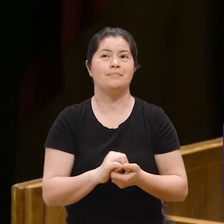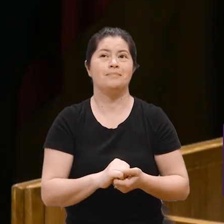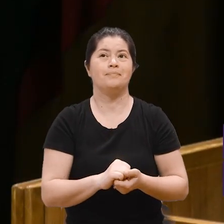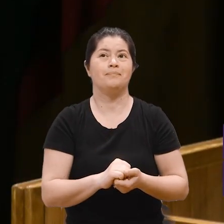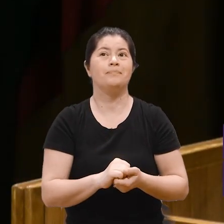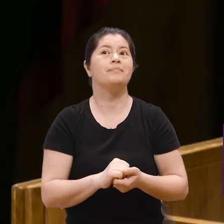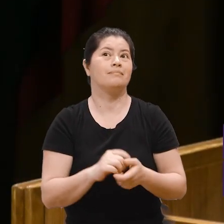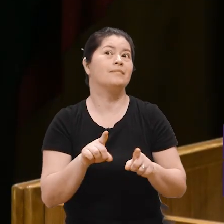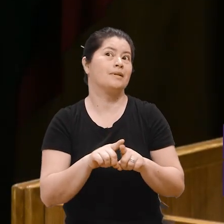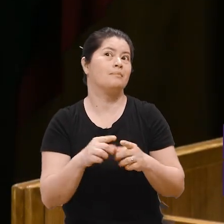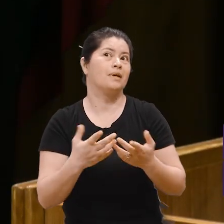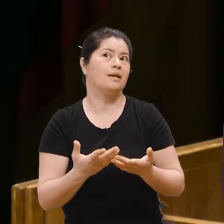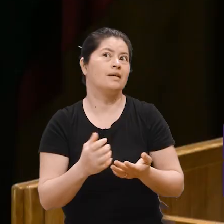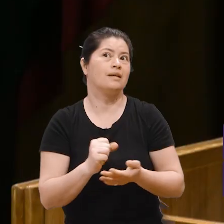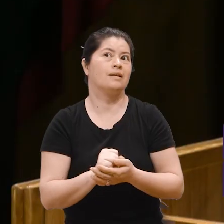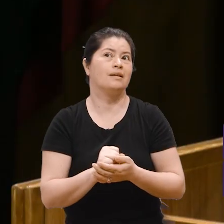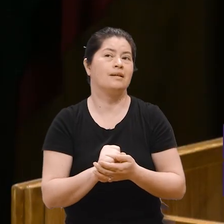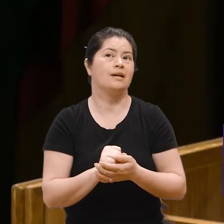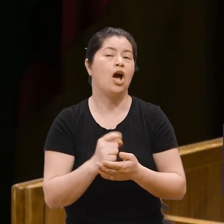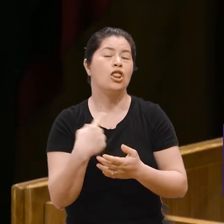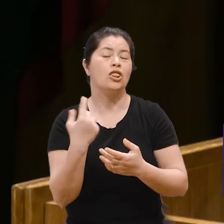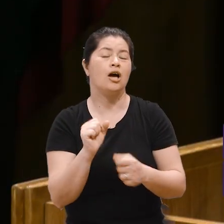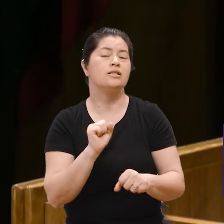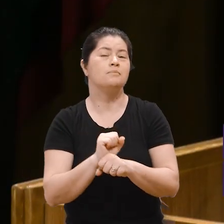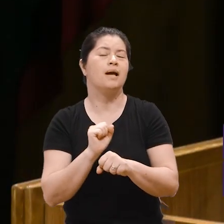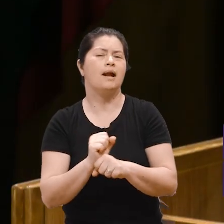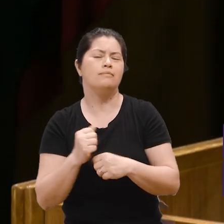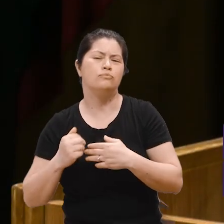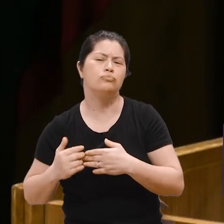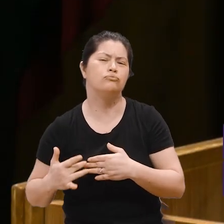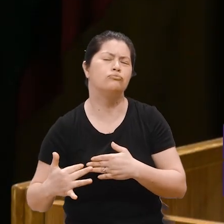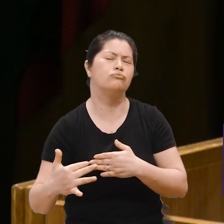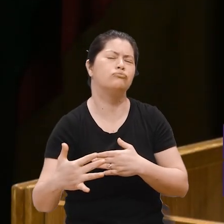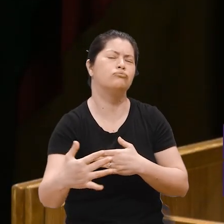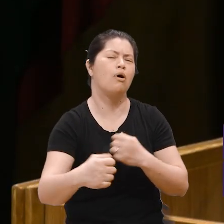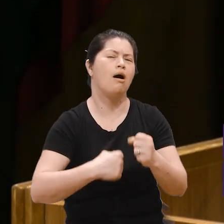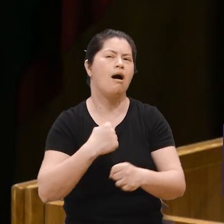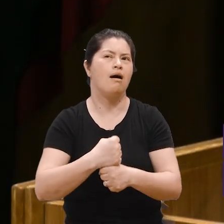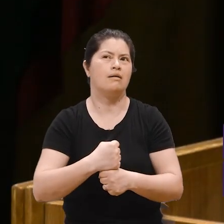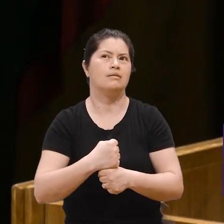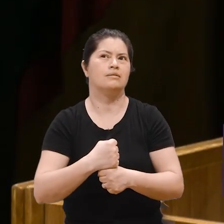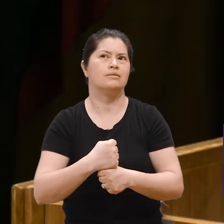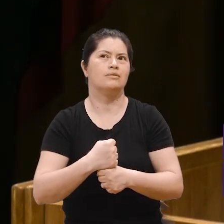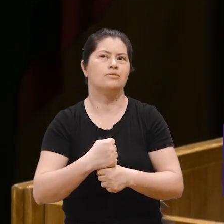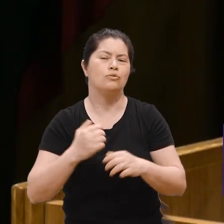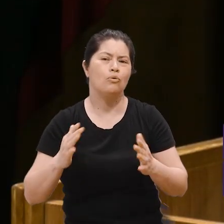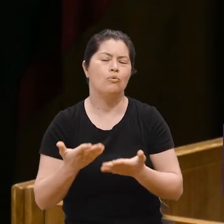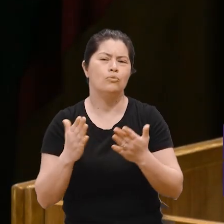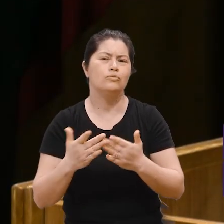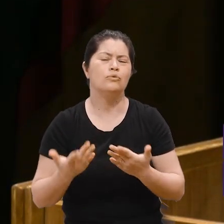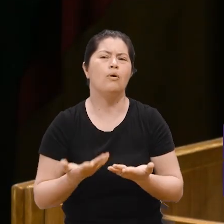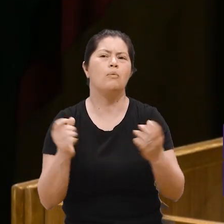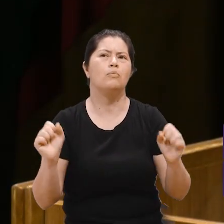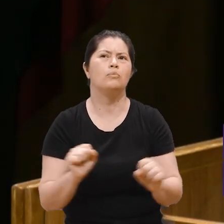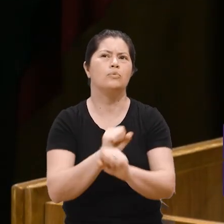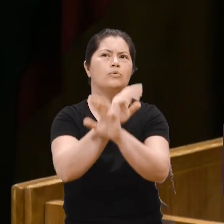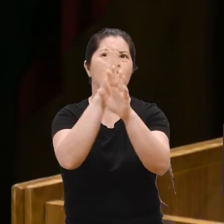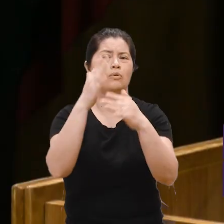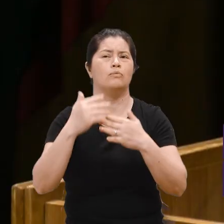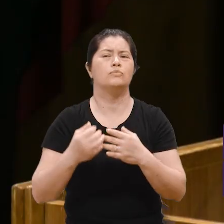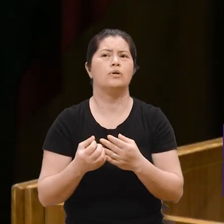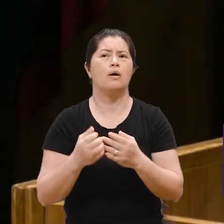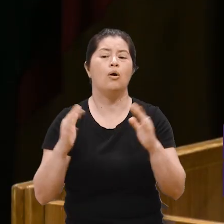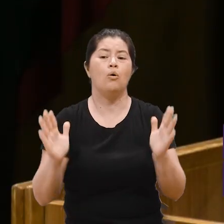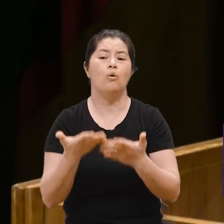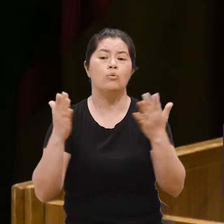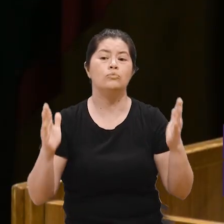E assim, esperamos que a Livraria Rossi perdure ainda por muitos anos, dando essa brilhante contribuição para o progresso de Caxias